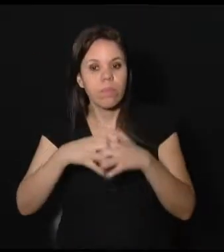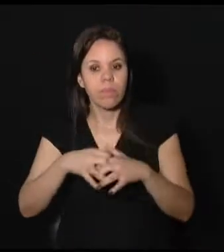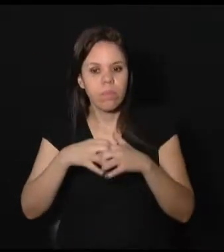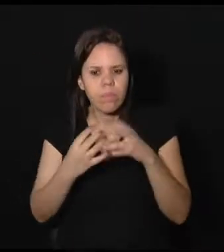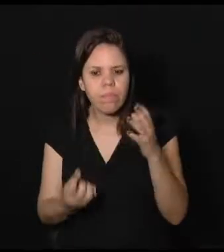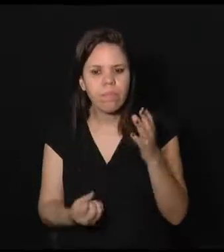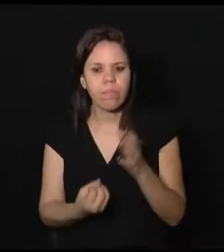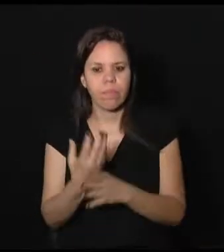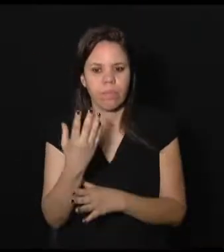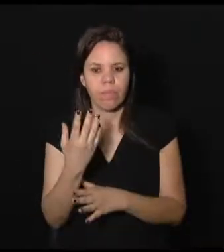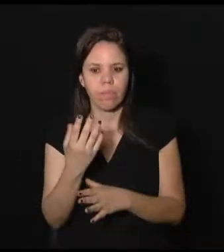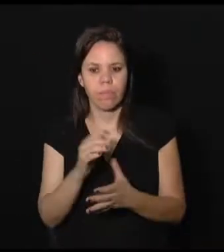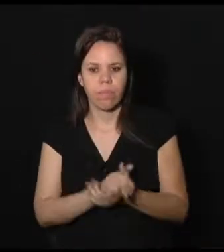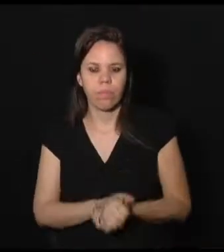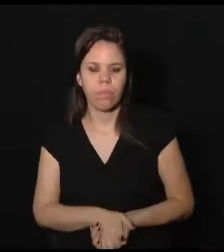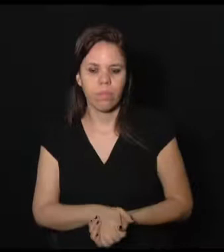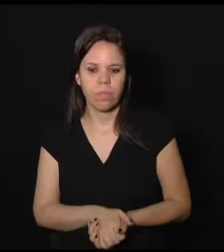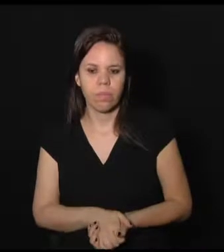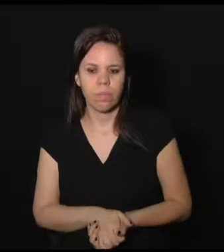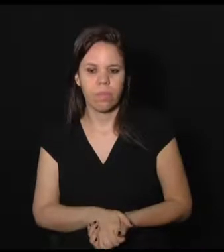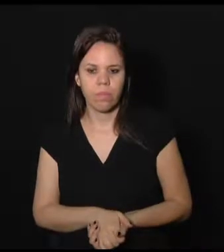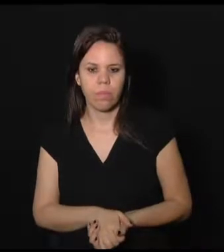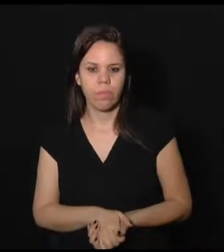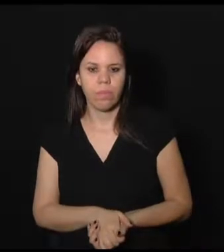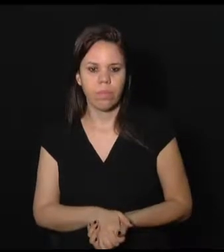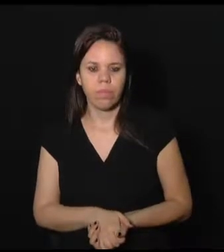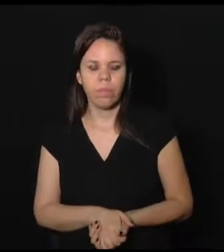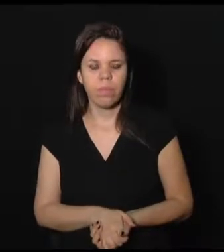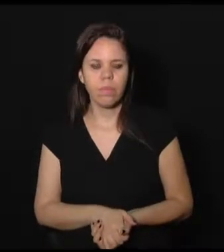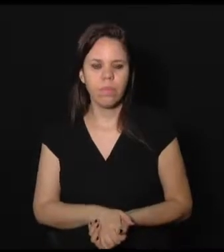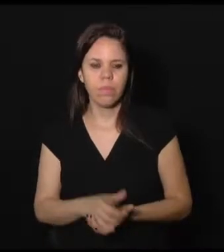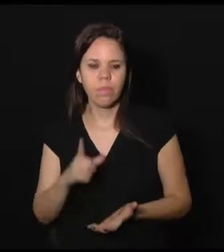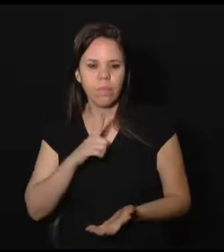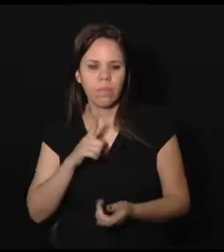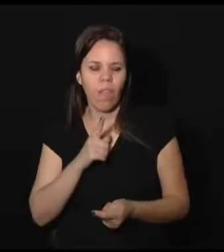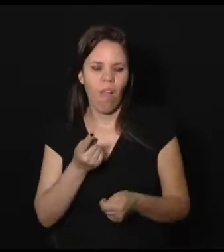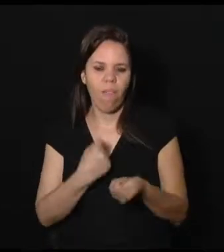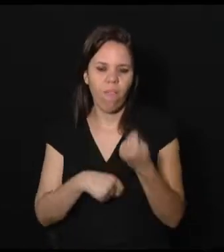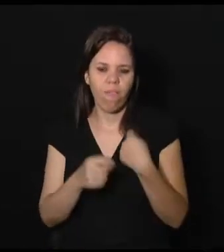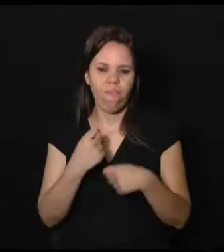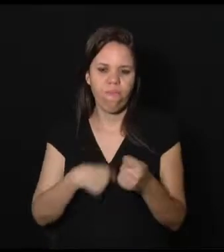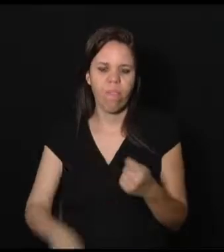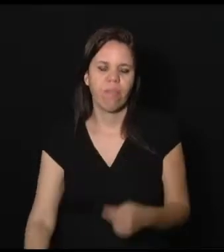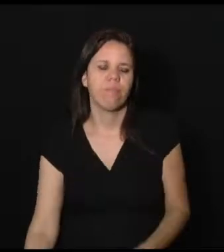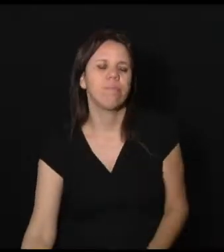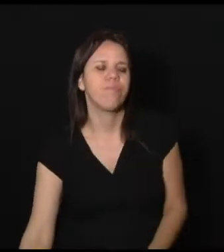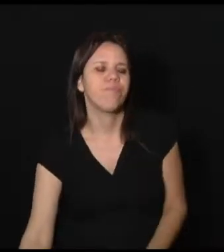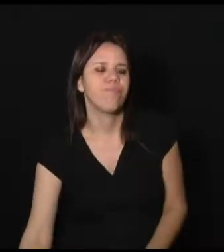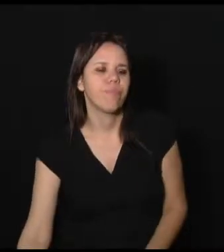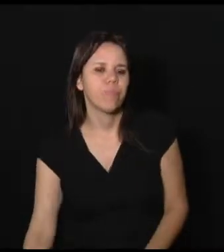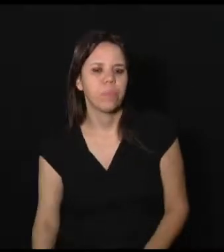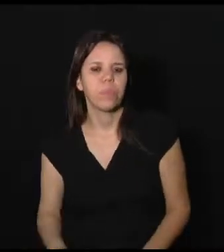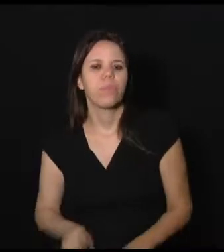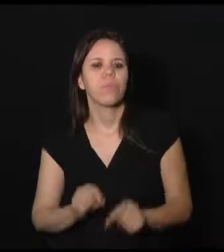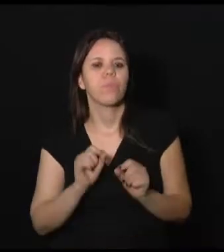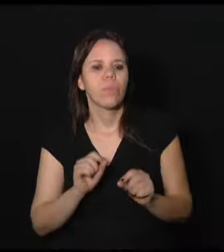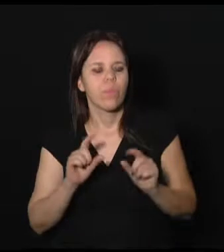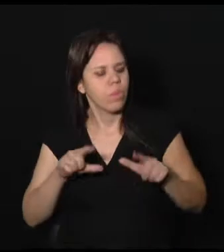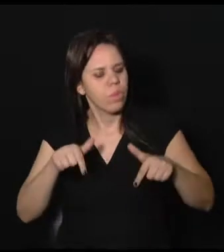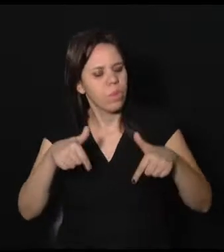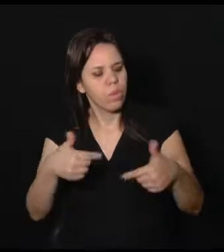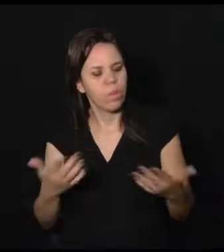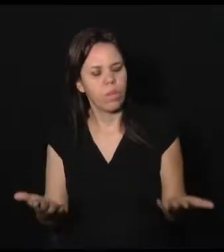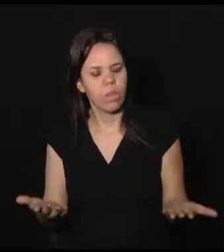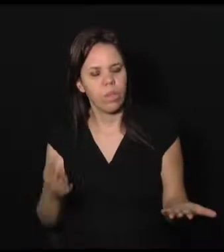criar de certa forma, um trâmite, assim como pautado e fundamentado nessas ações que eu